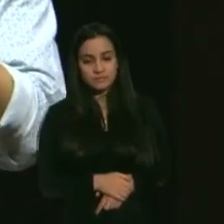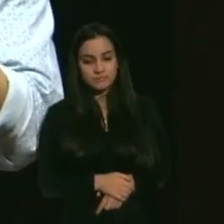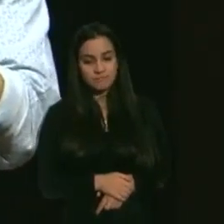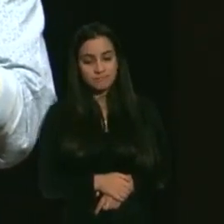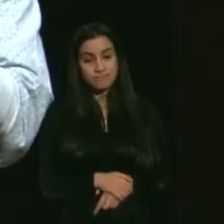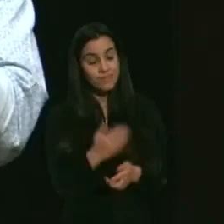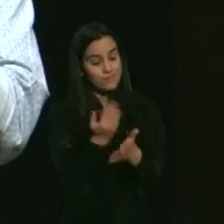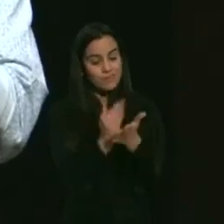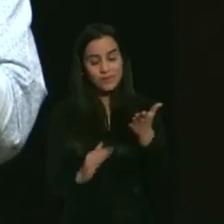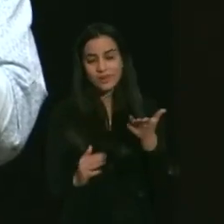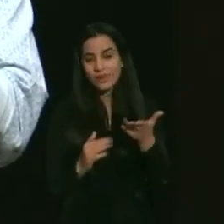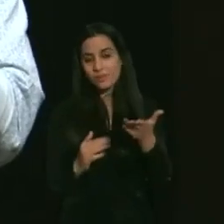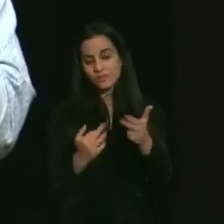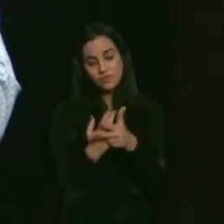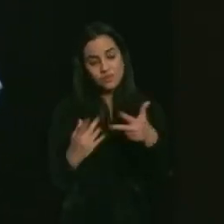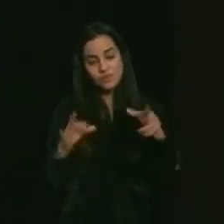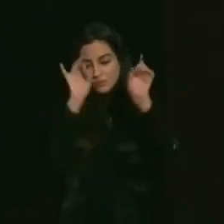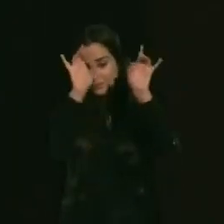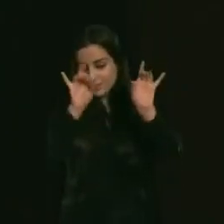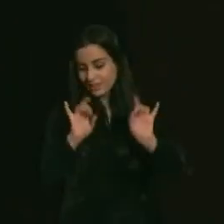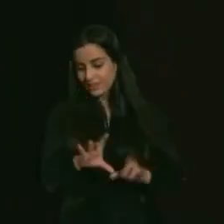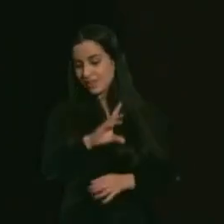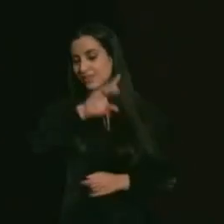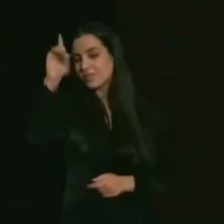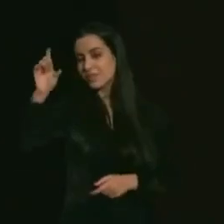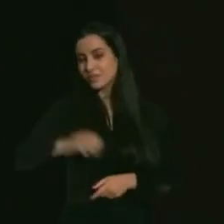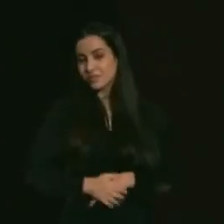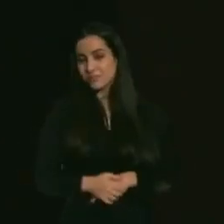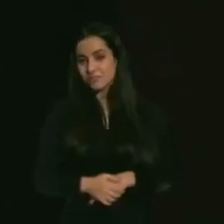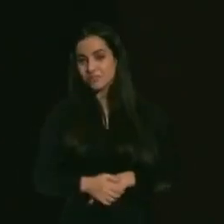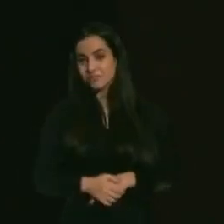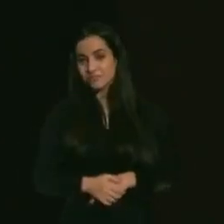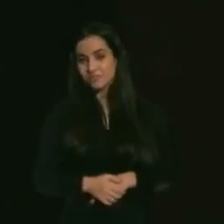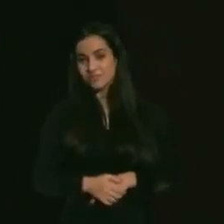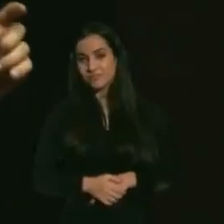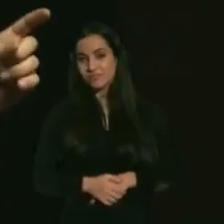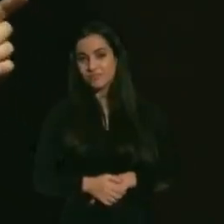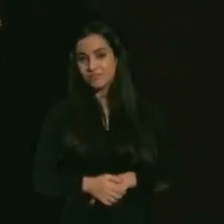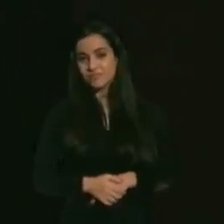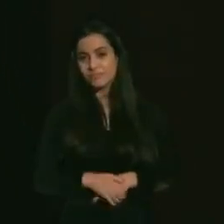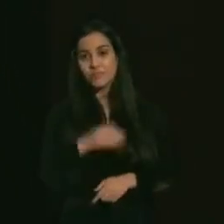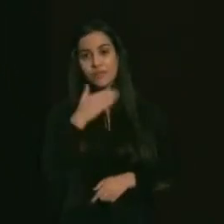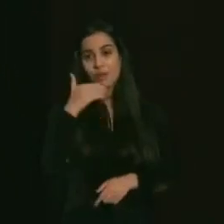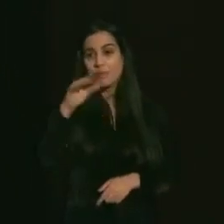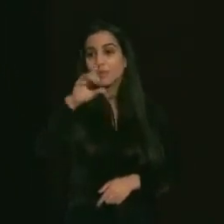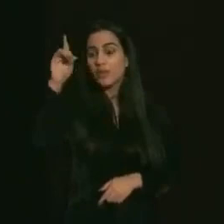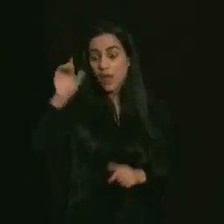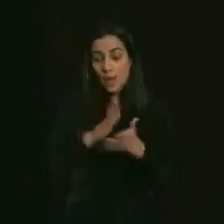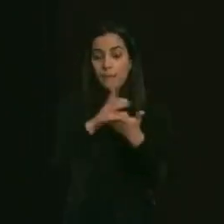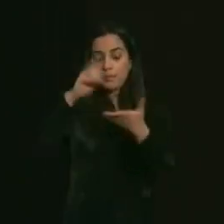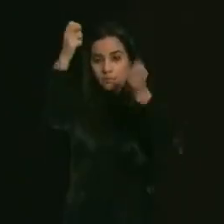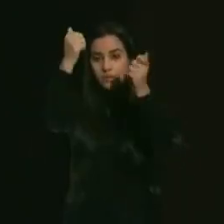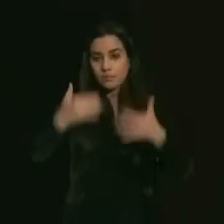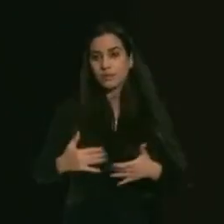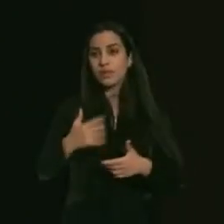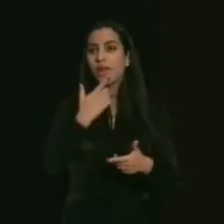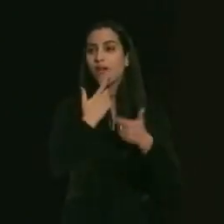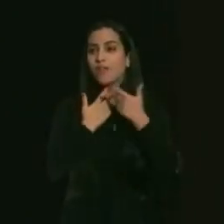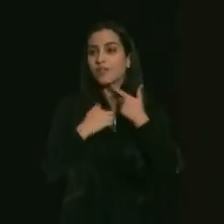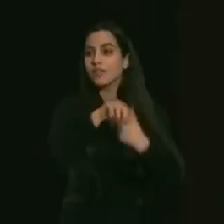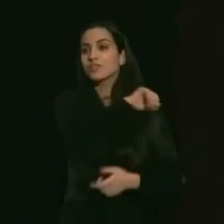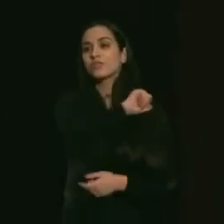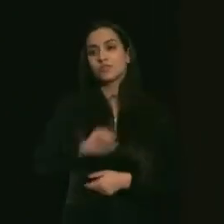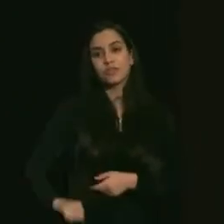Perdemos o banquete de Deus. O melhor de Deus, a Bíblia diz que a vontade do Senhor é boa,